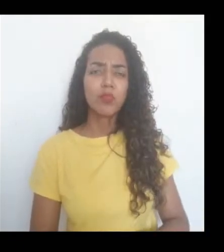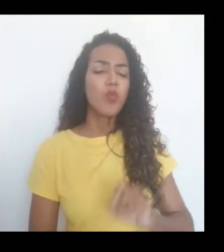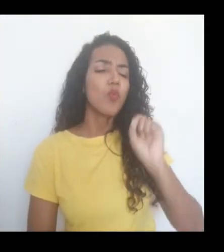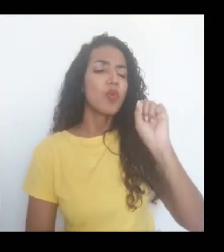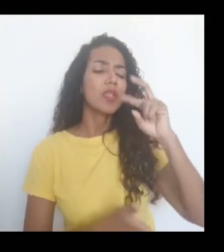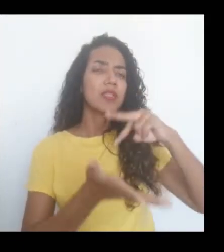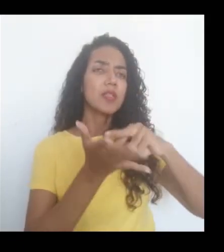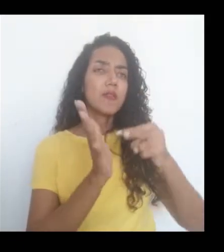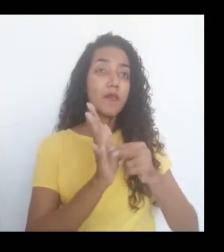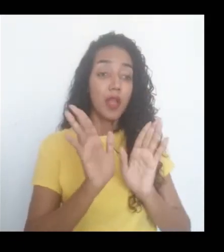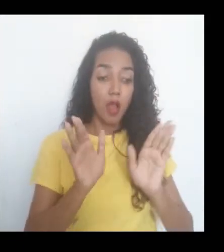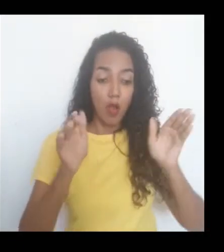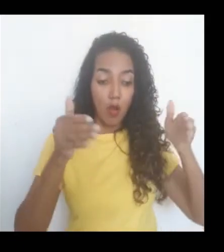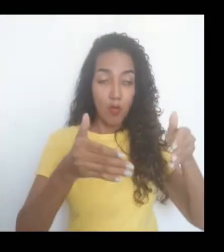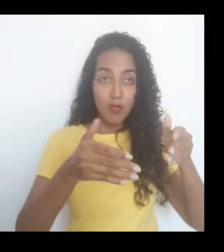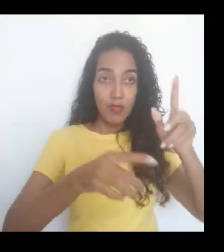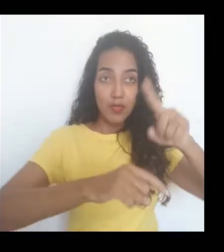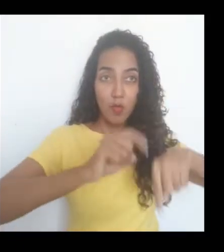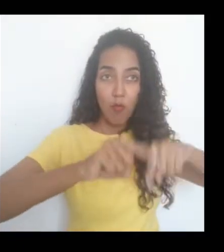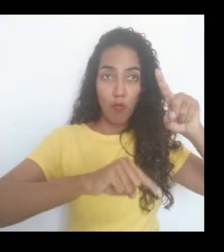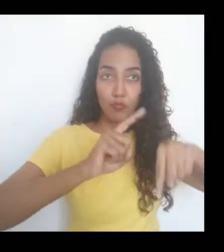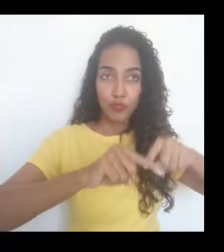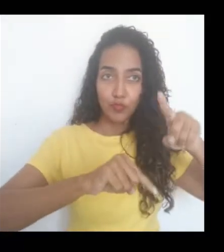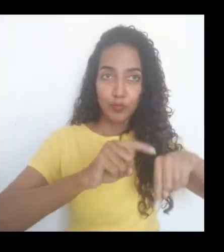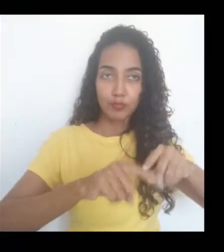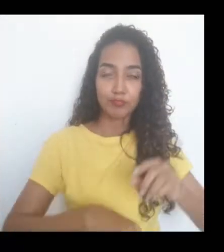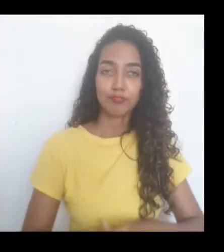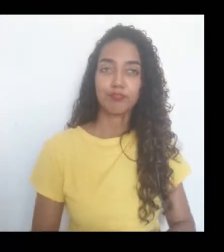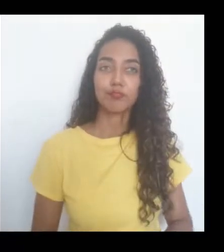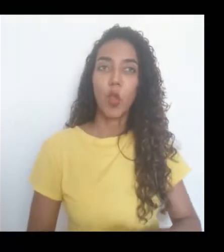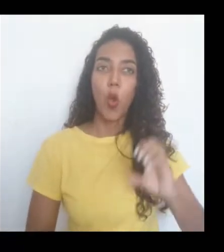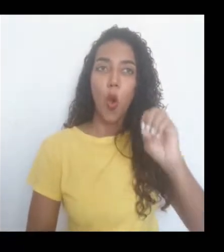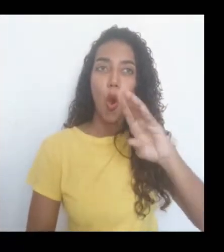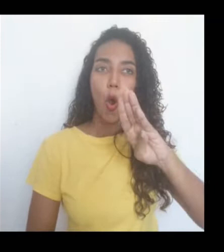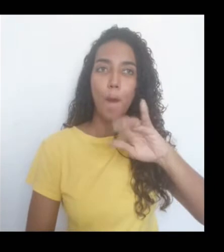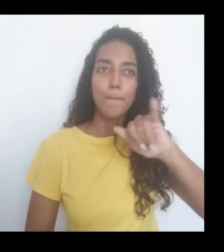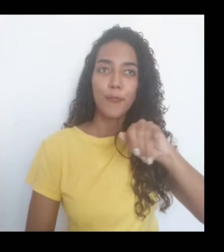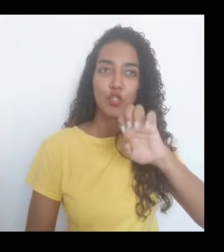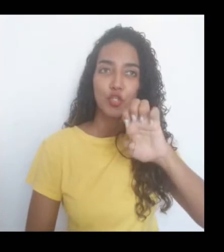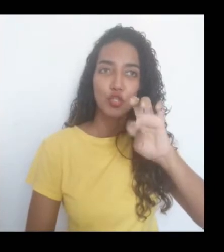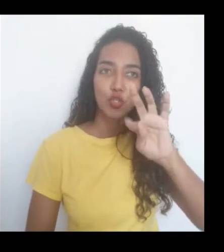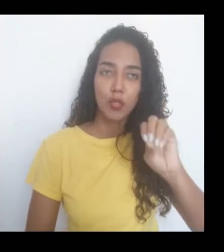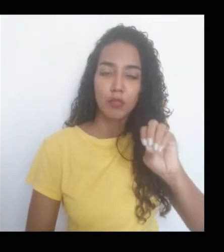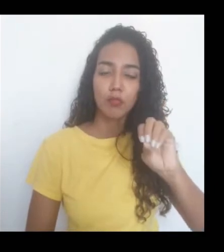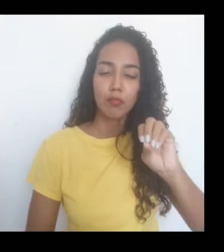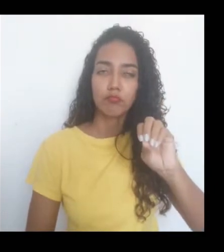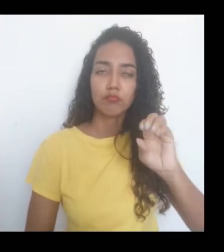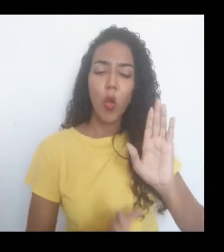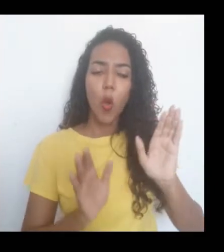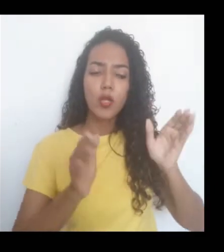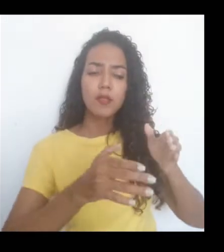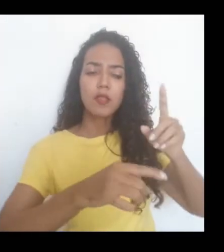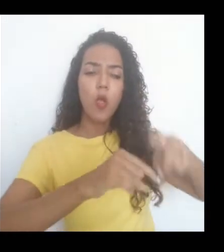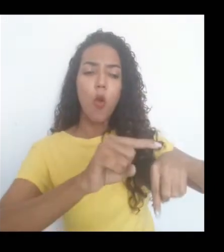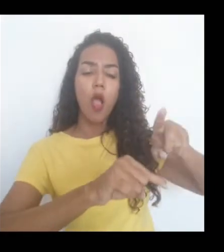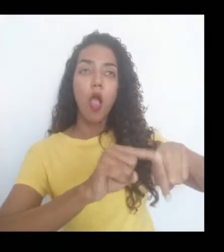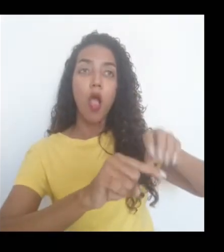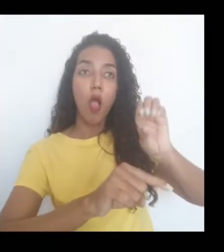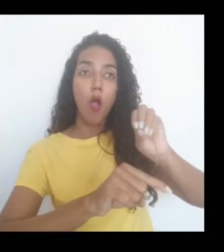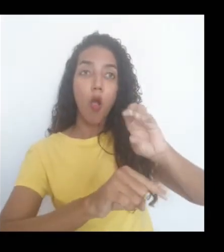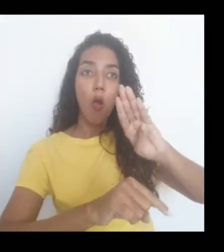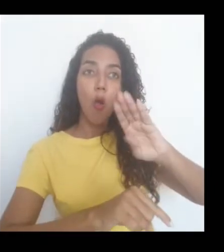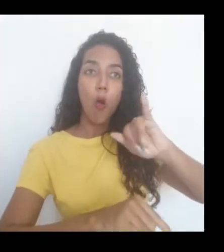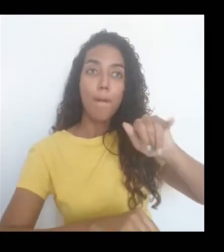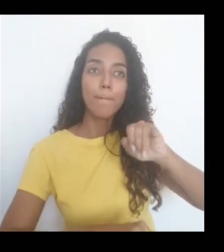objetos? Orientação a objetos, a gente já falou um pouco sobre isso aqui, mas a orientação a objetos é um paradigma